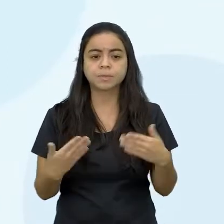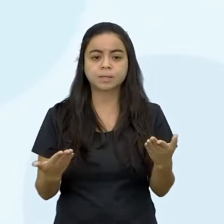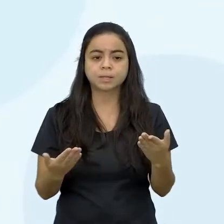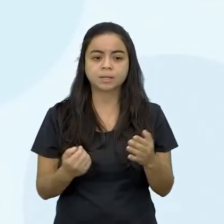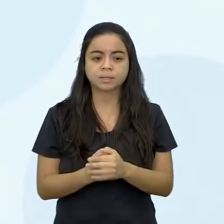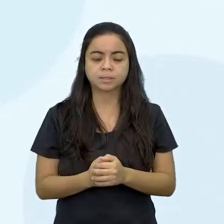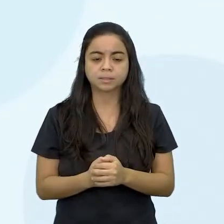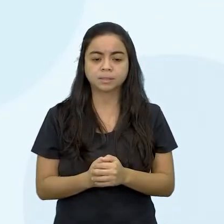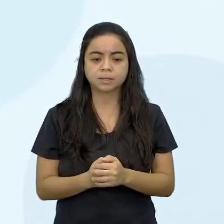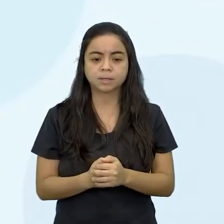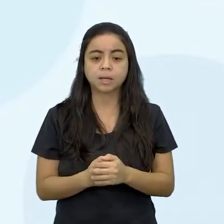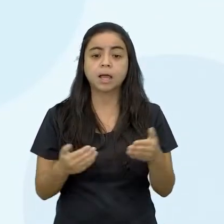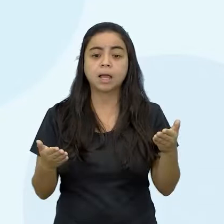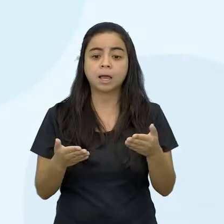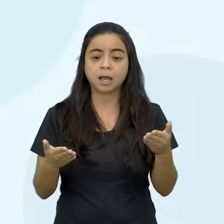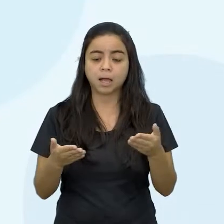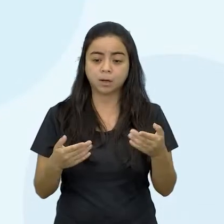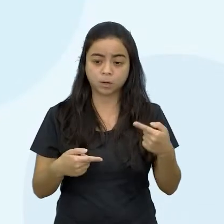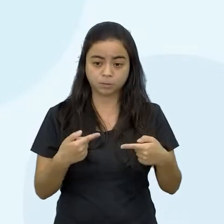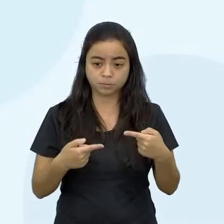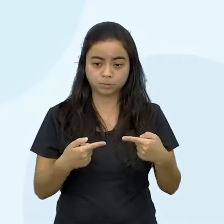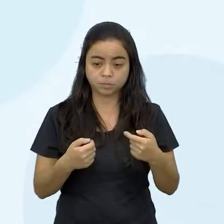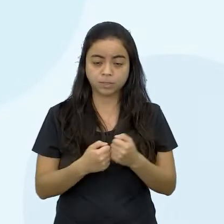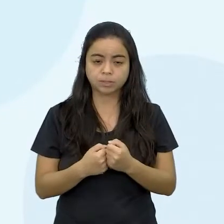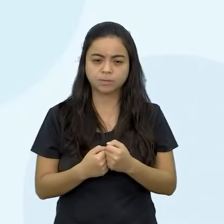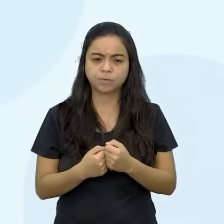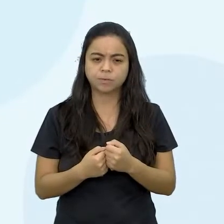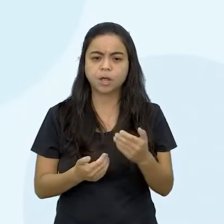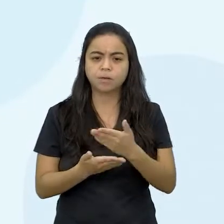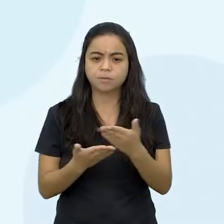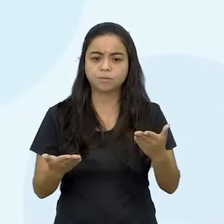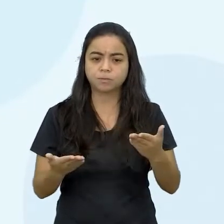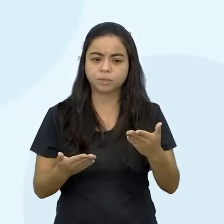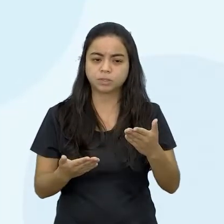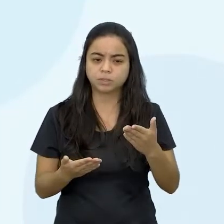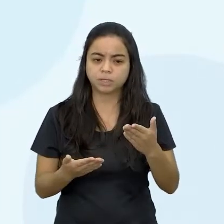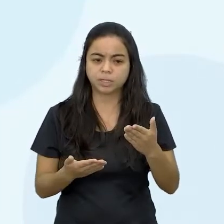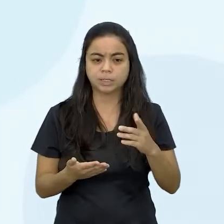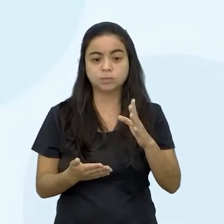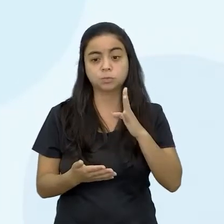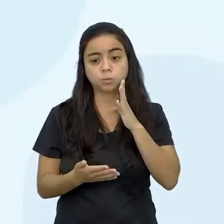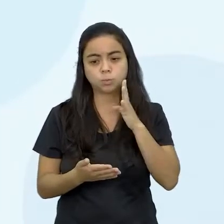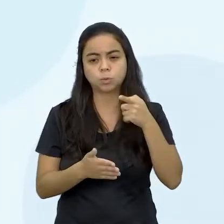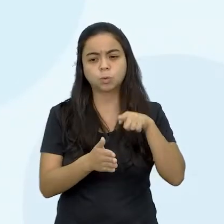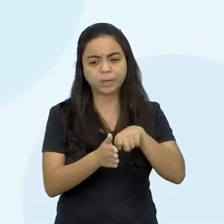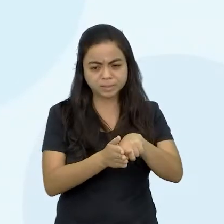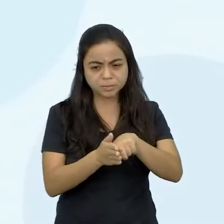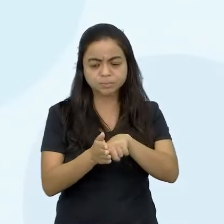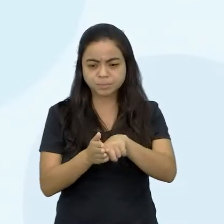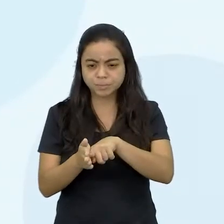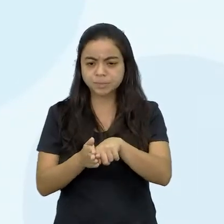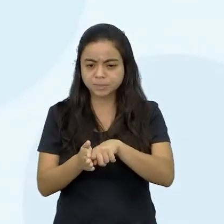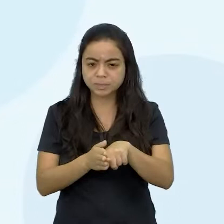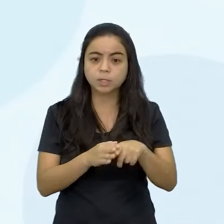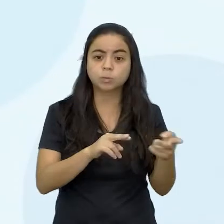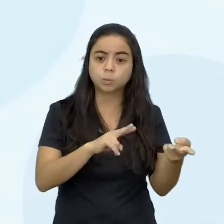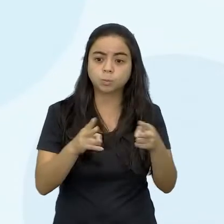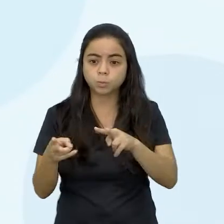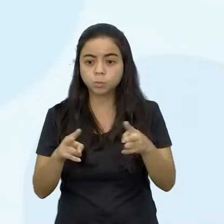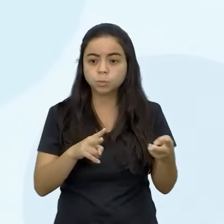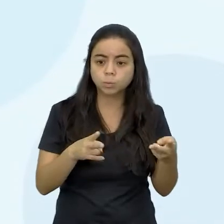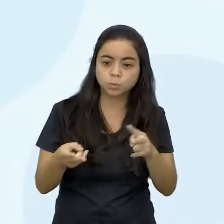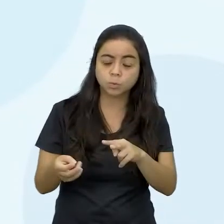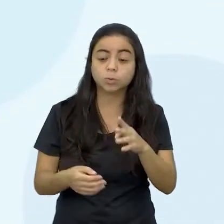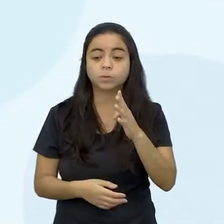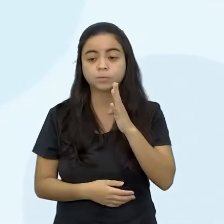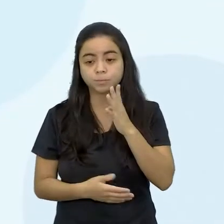a essa altura no nosso componente você já deve ter realizado aí algumas pesquisas sobre energia associada aos processos de transformação